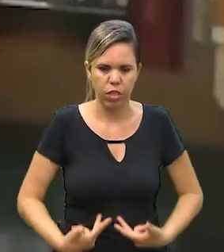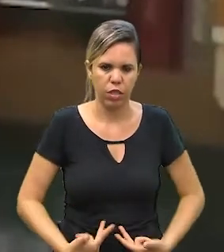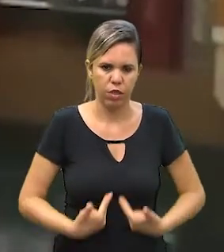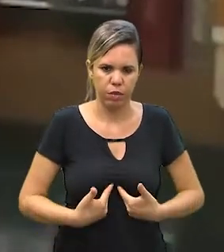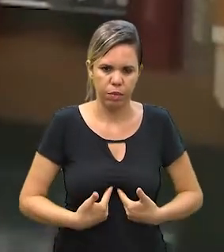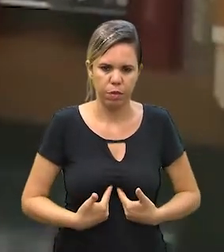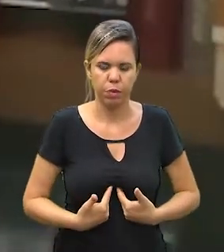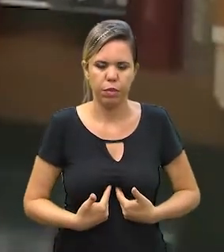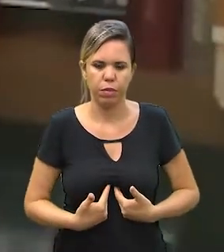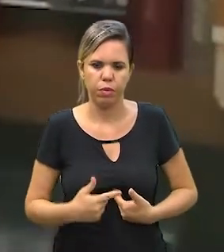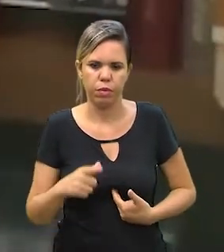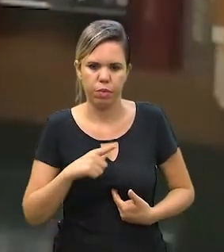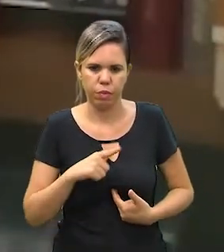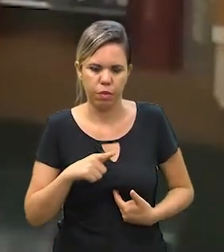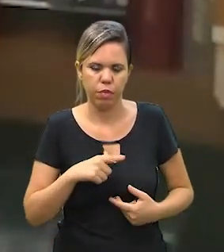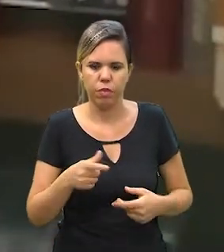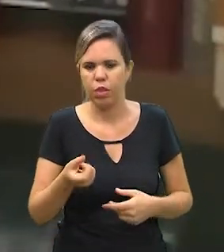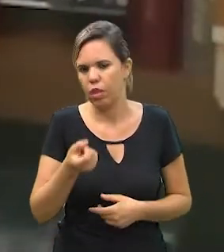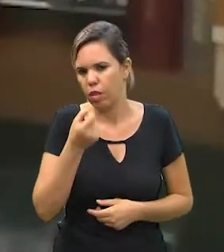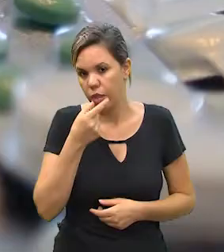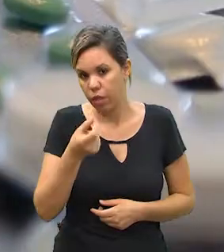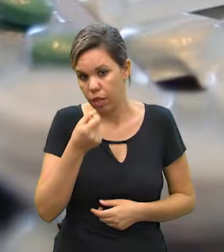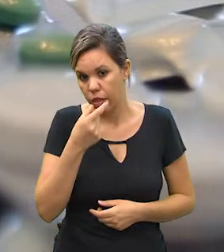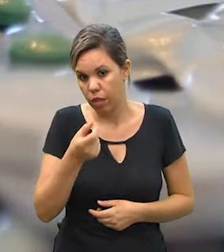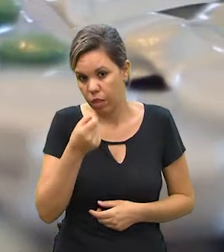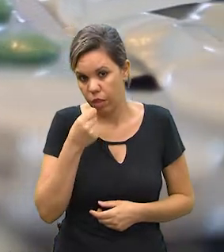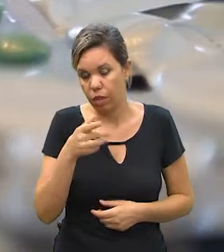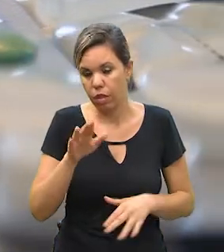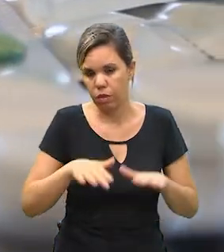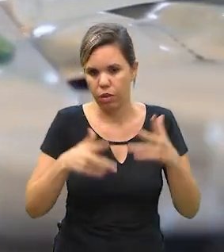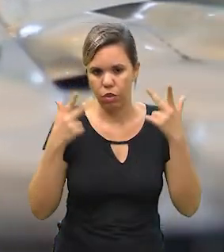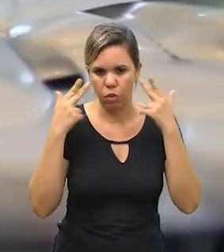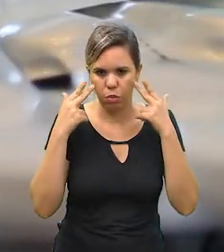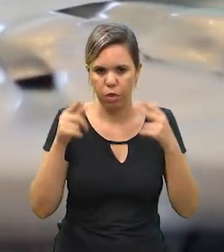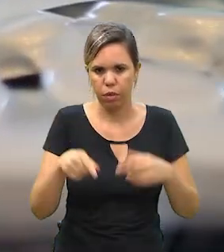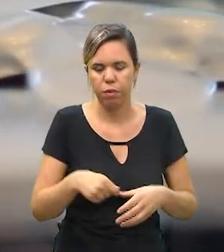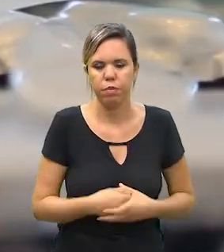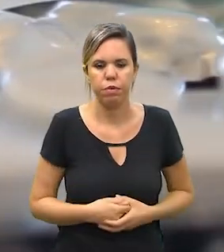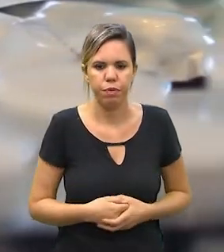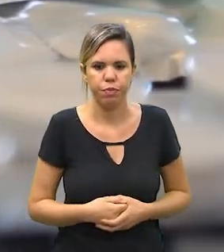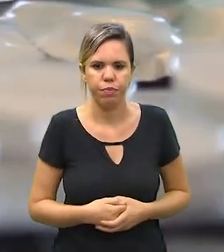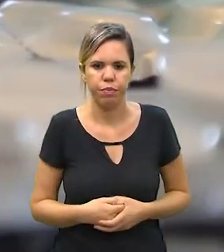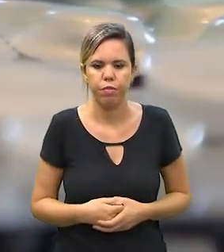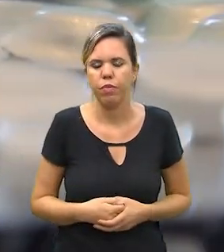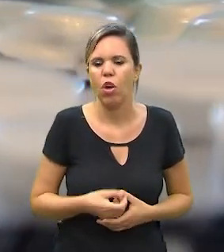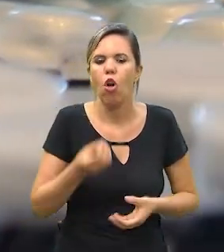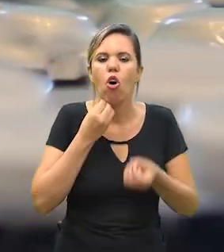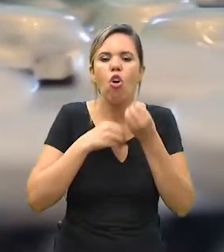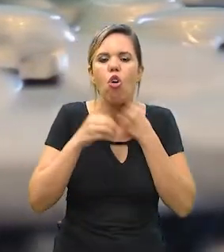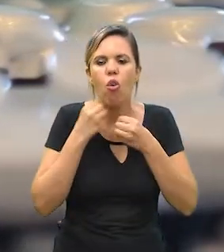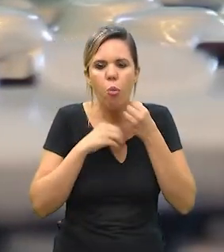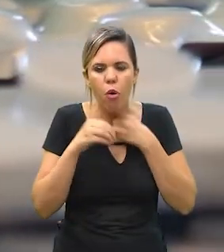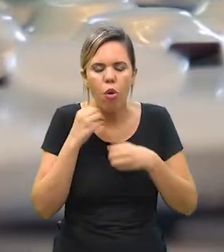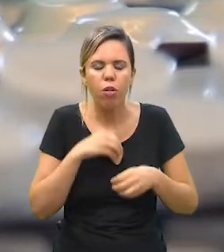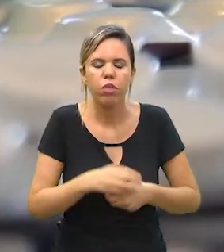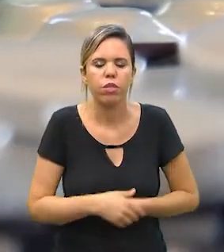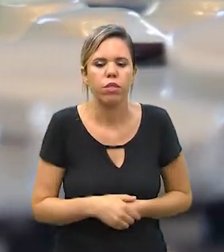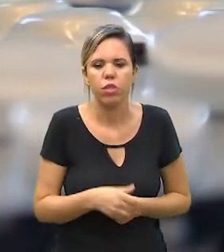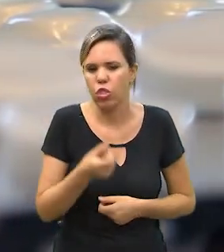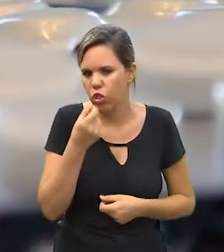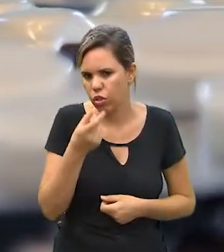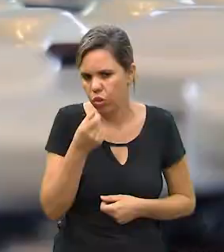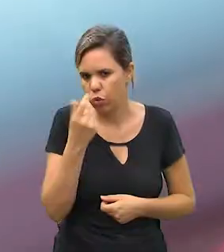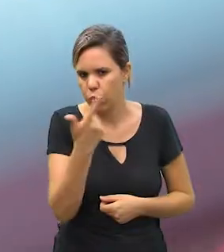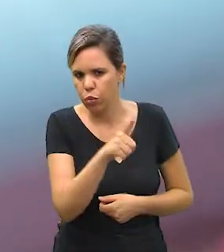cirúrgico. Você tem medicamentos que normalmente são à base de progesterona, que é um tipo de hormônio,